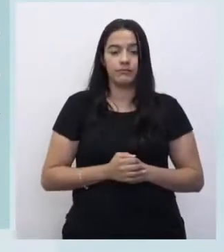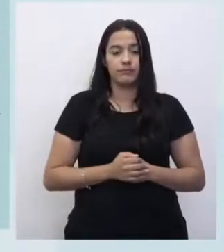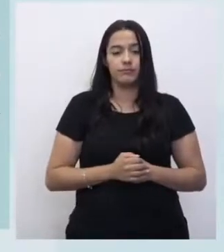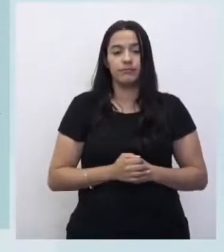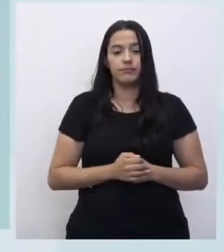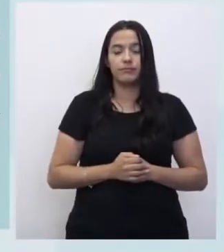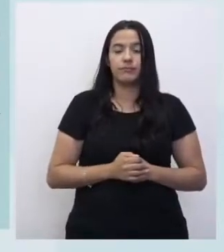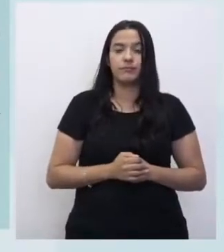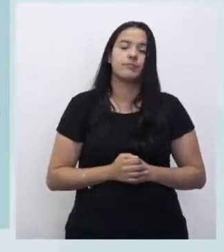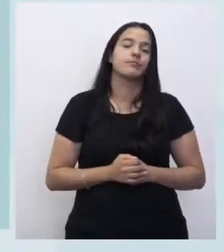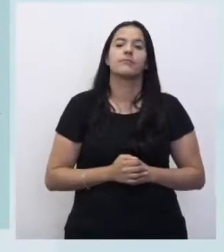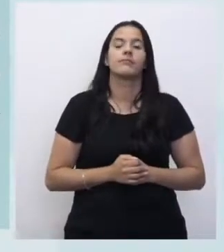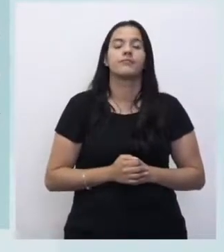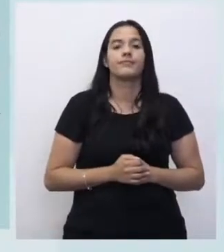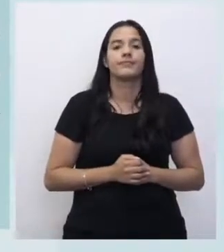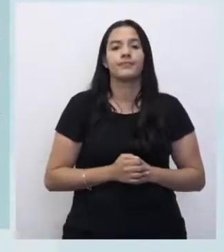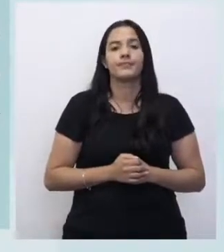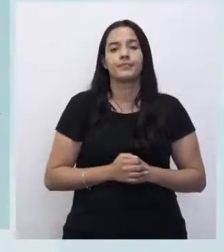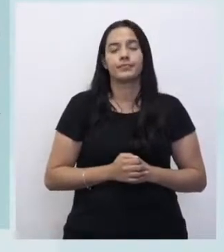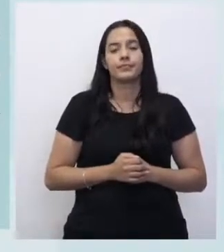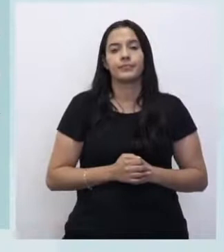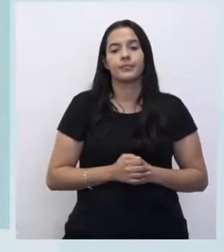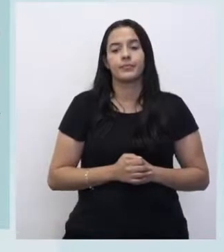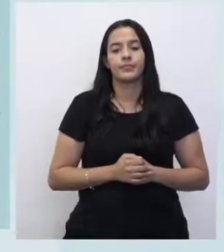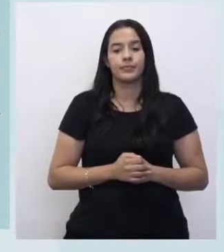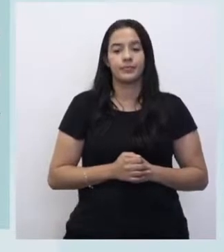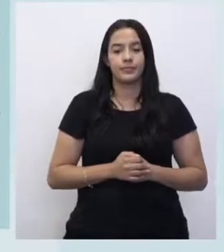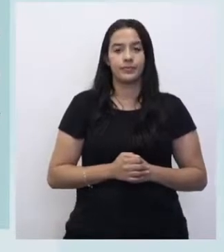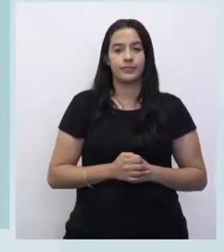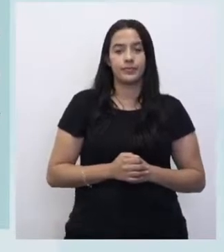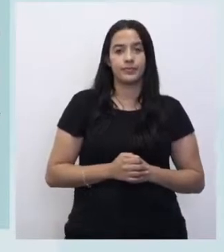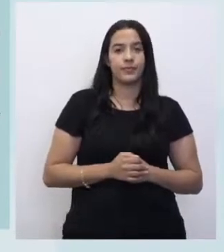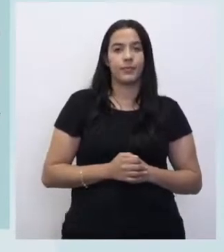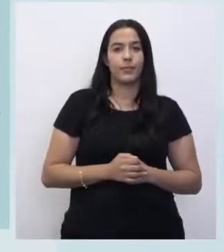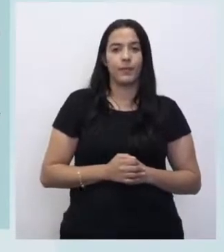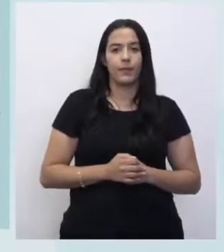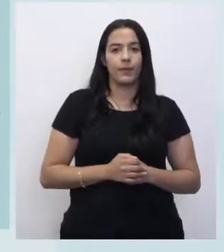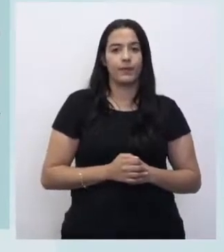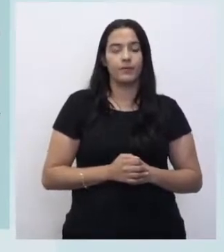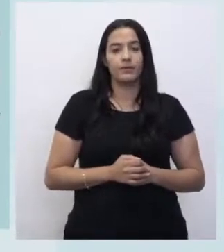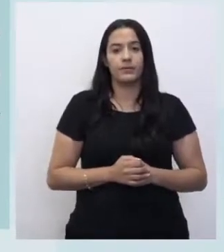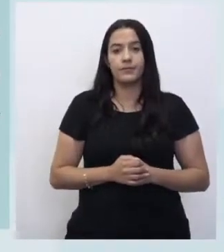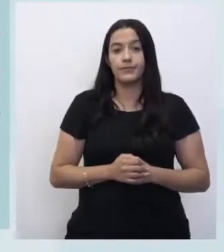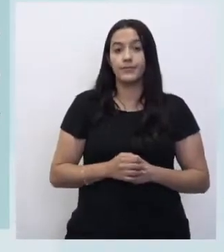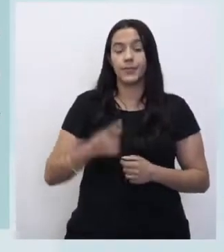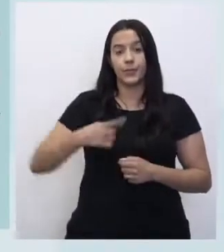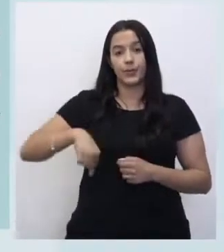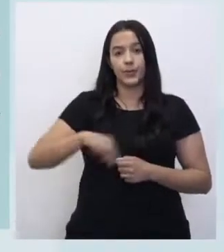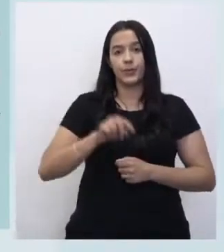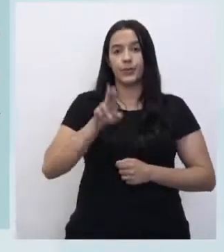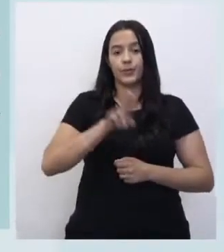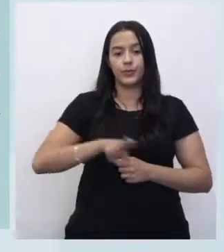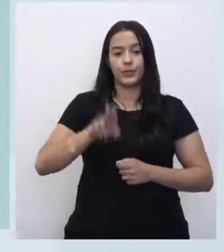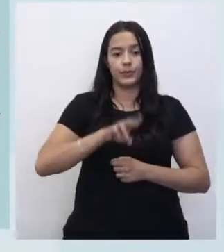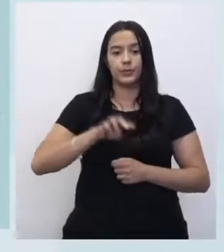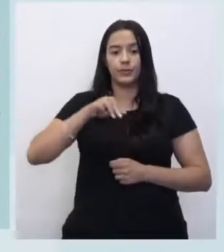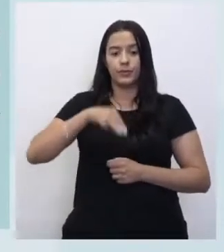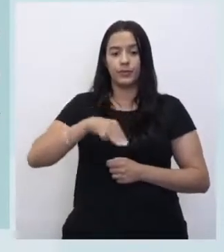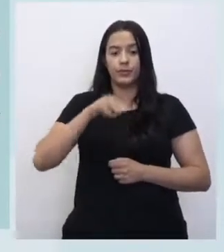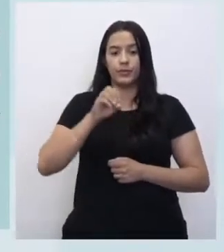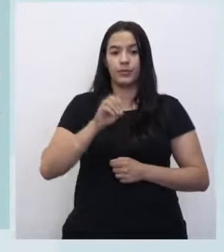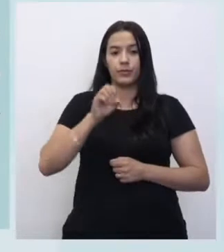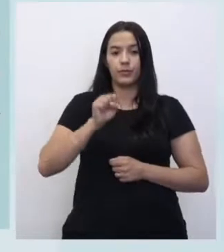for most two-syllable adjectives and for all adjectives with 3 syllables or more. Nós usamos o the most para fazer o